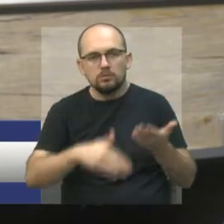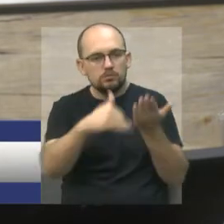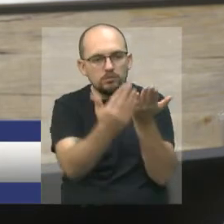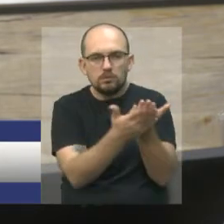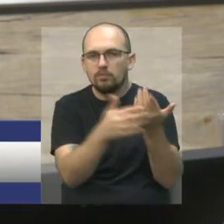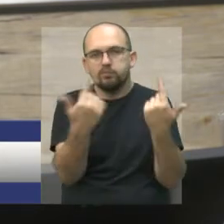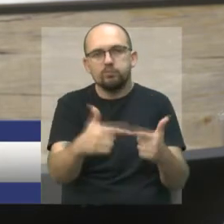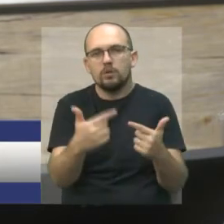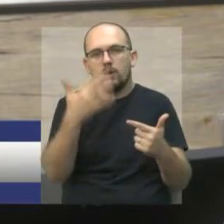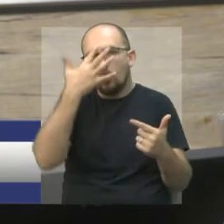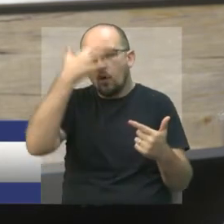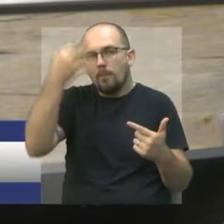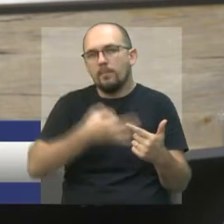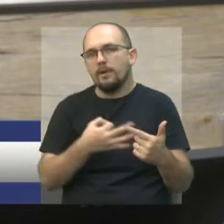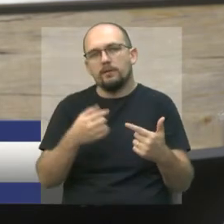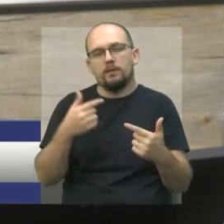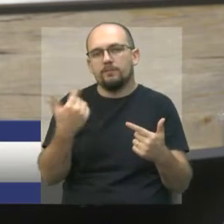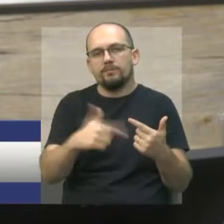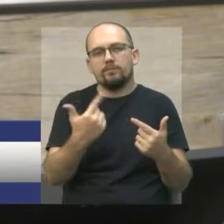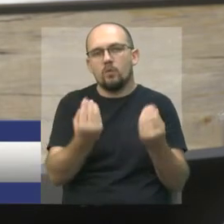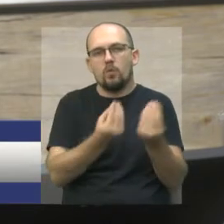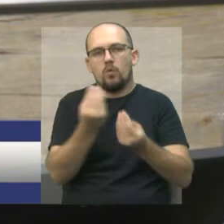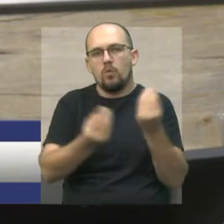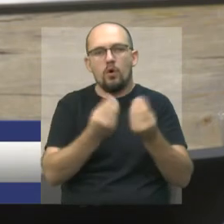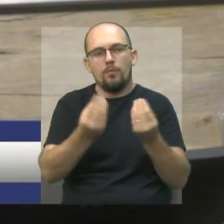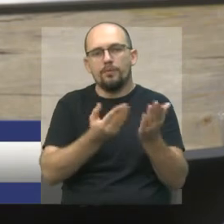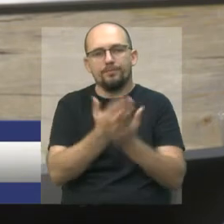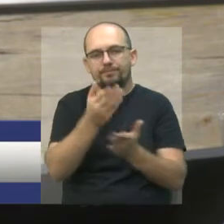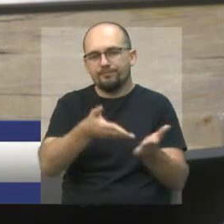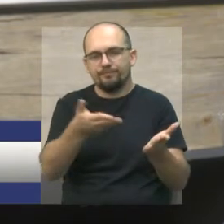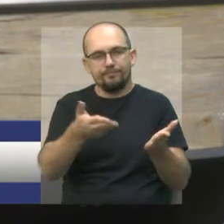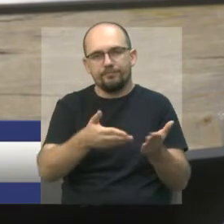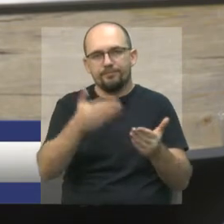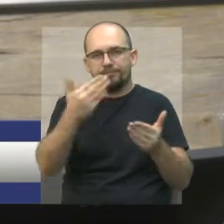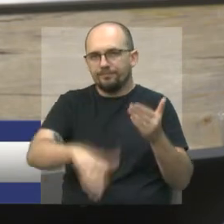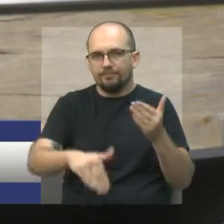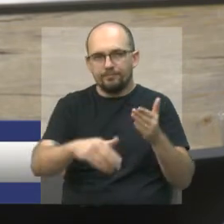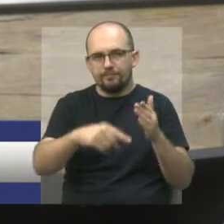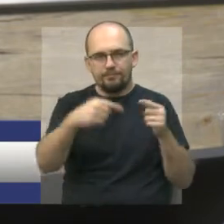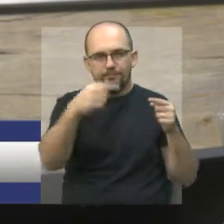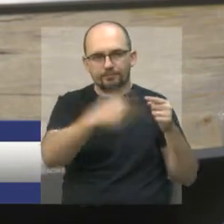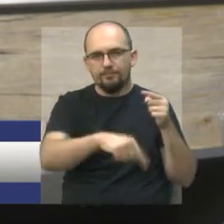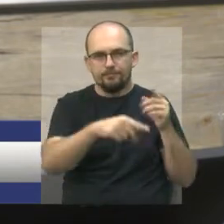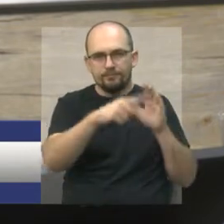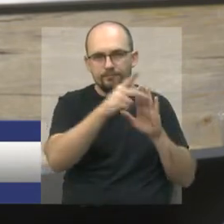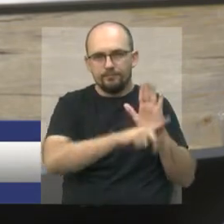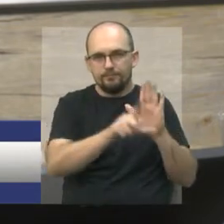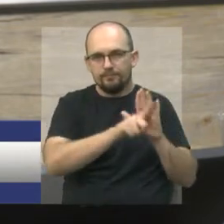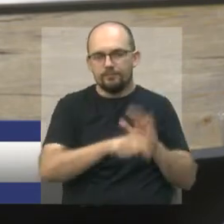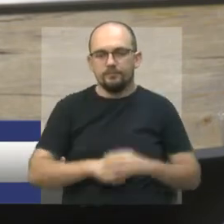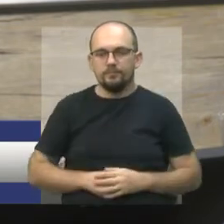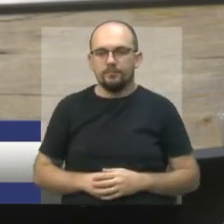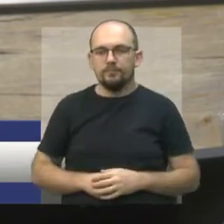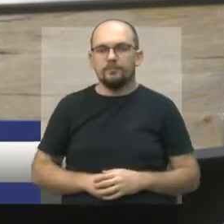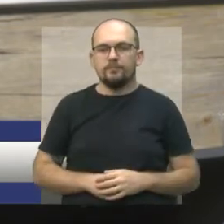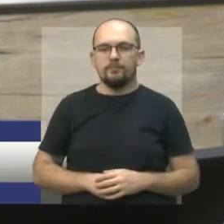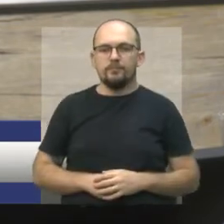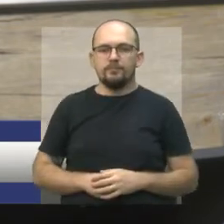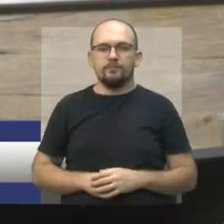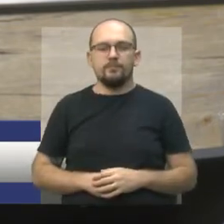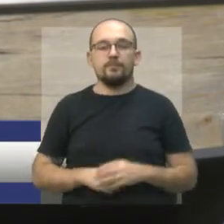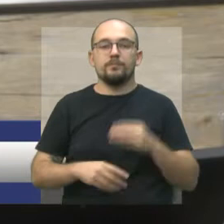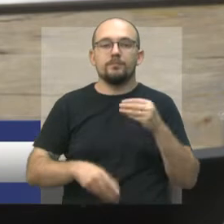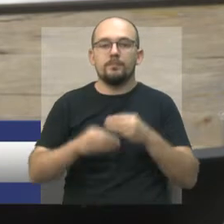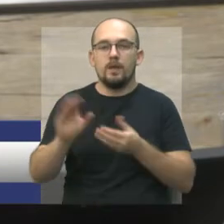permitam compreender a pertinência e a compatibilidade da proposta com o presente projeto de lei.